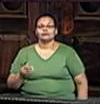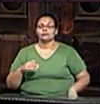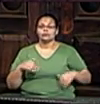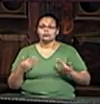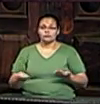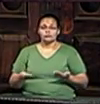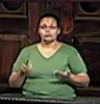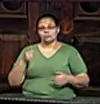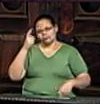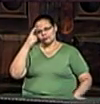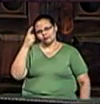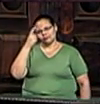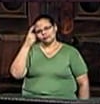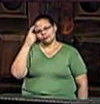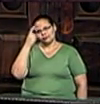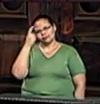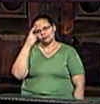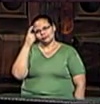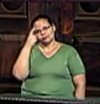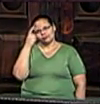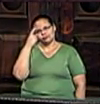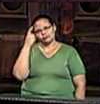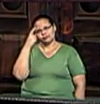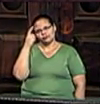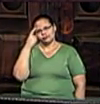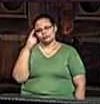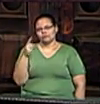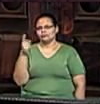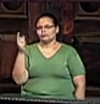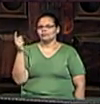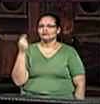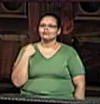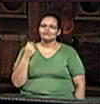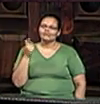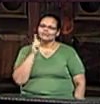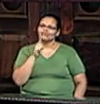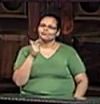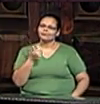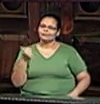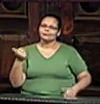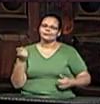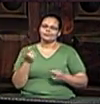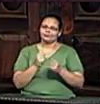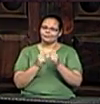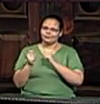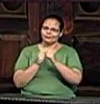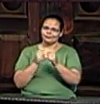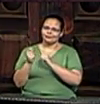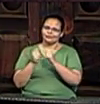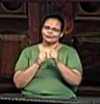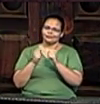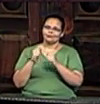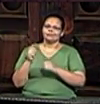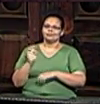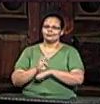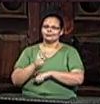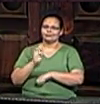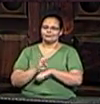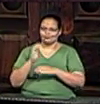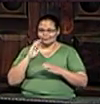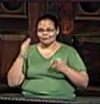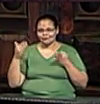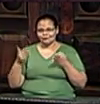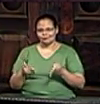Então, quando se pensa em salvar a economia do Estado, o foco